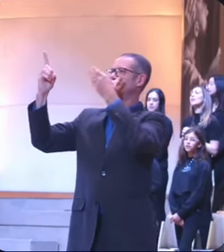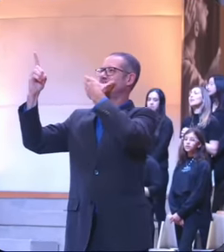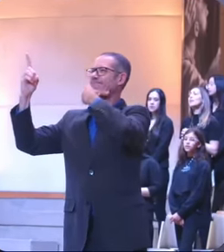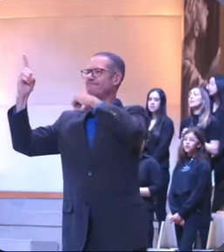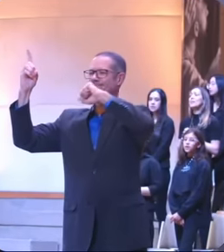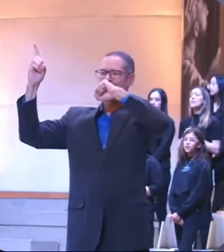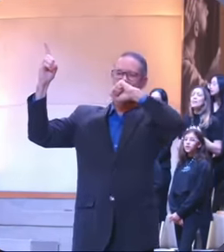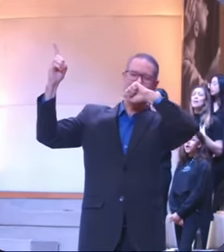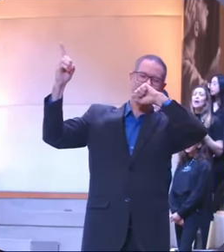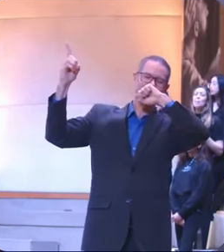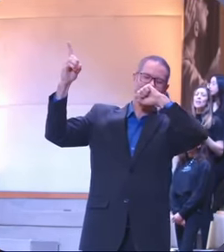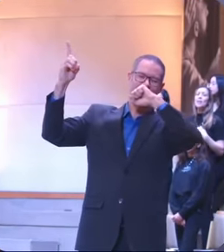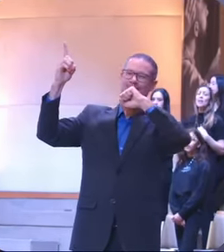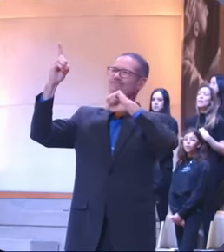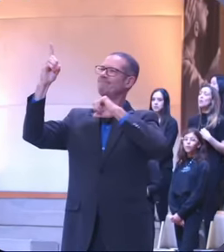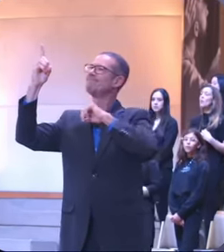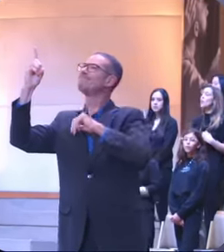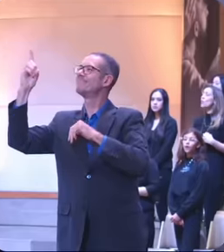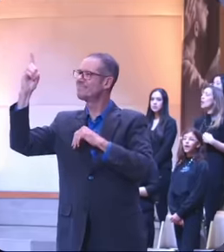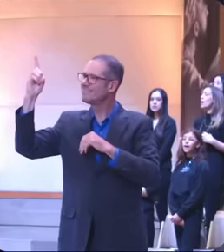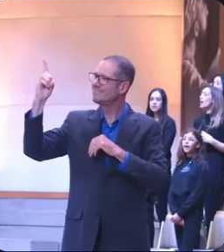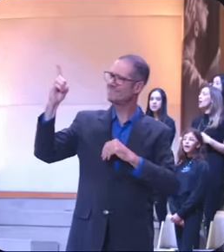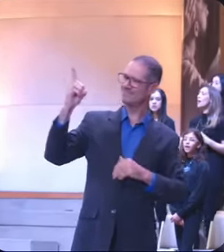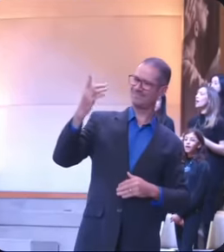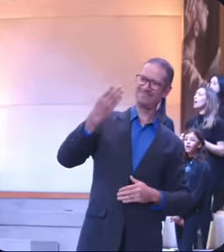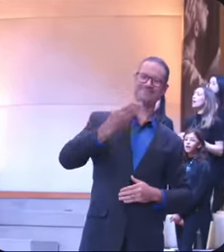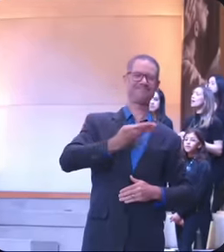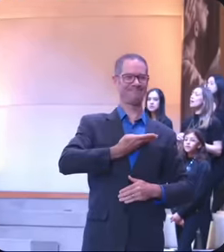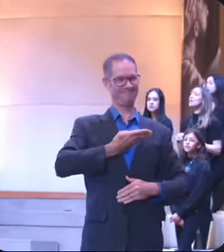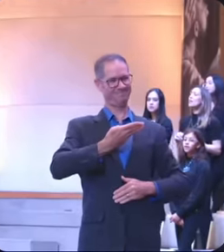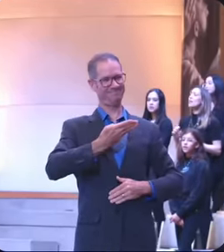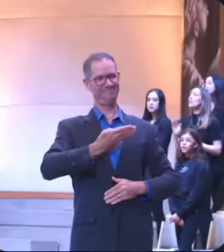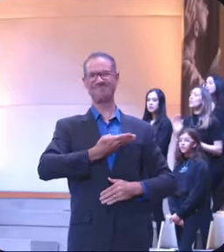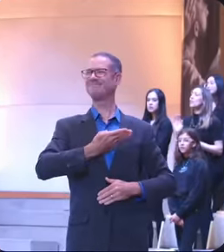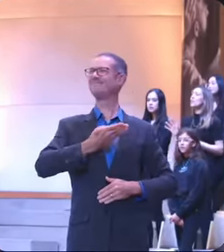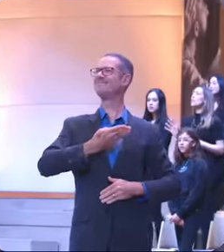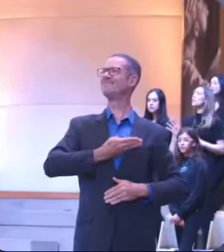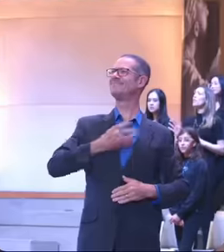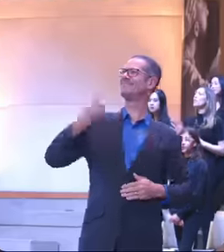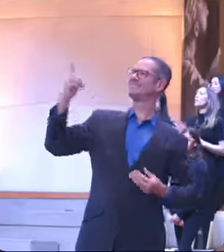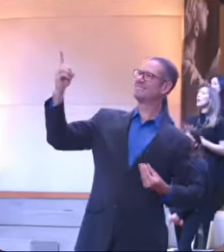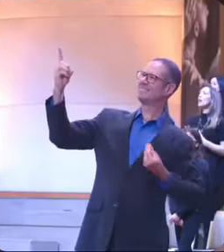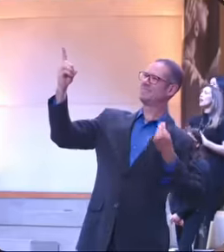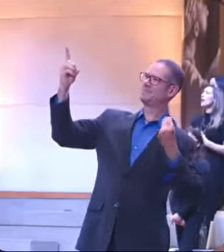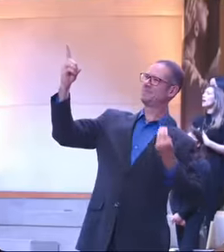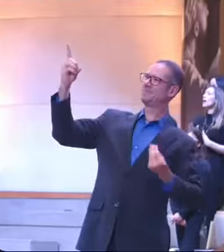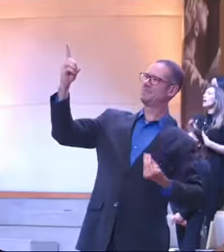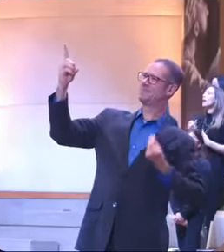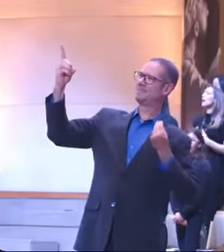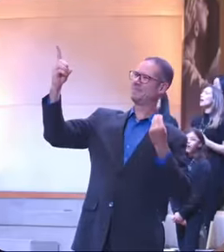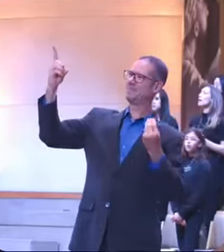Pai, que amigo és. Eu vivo na